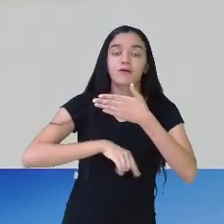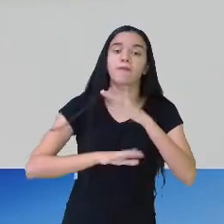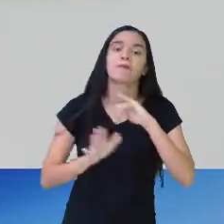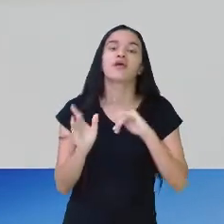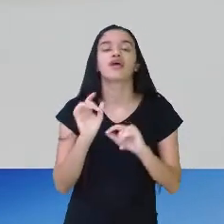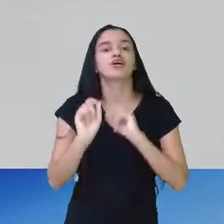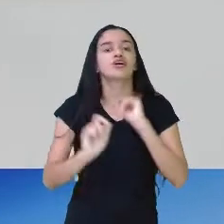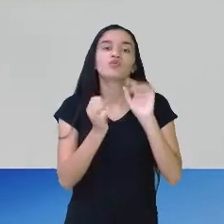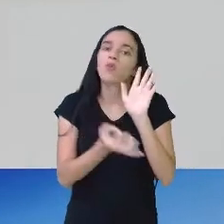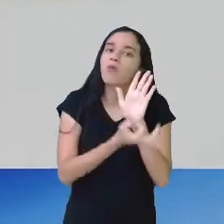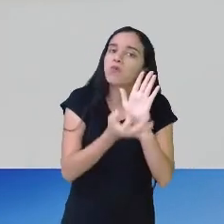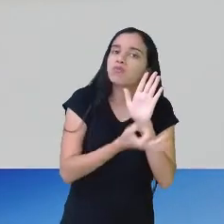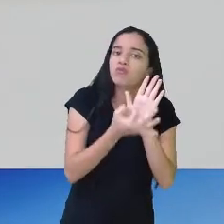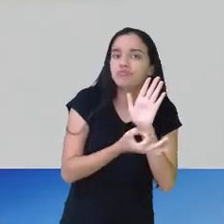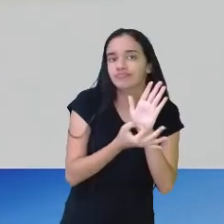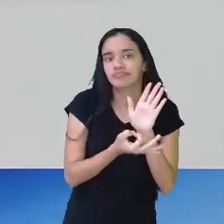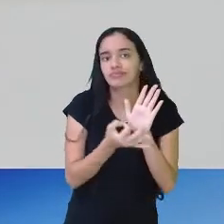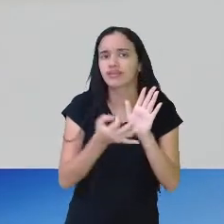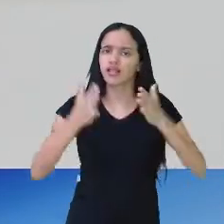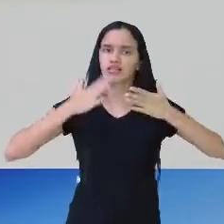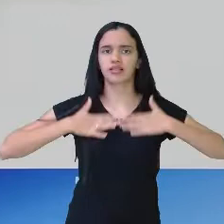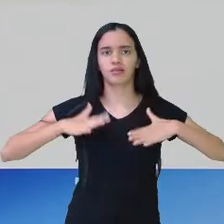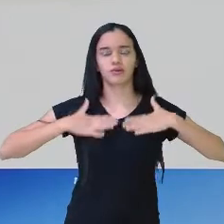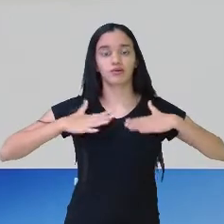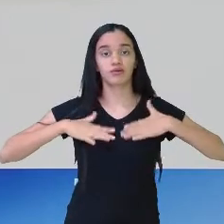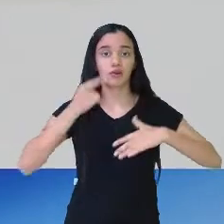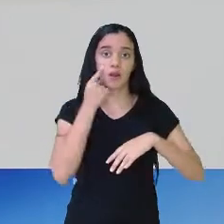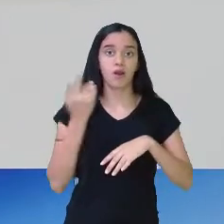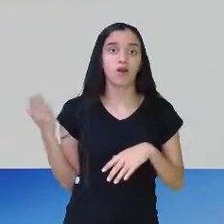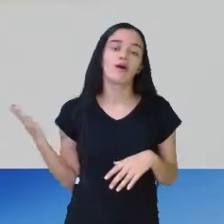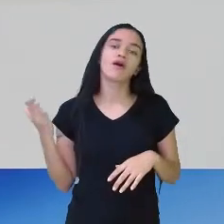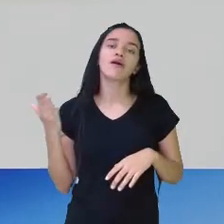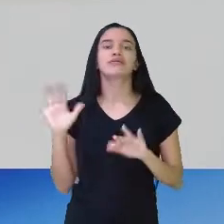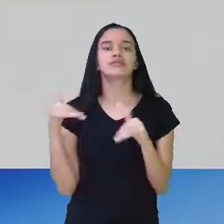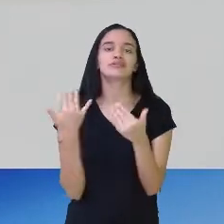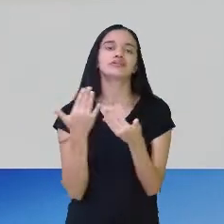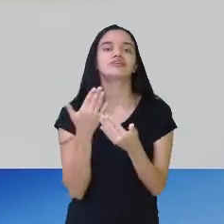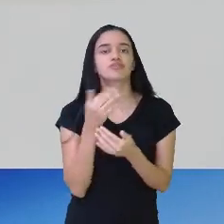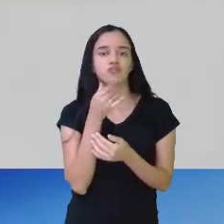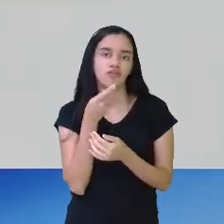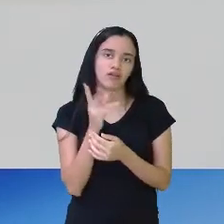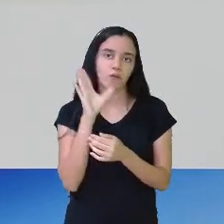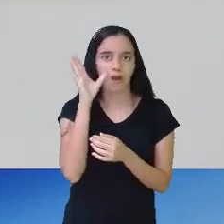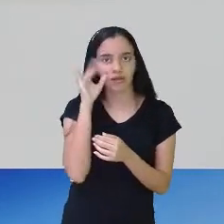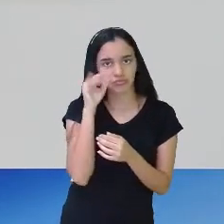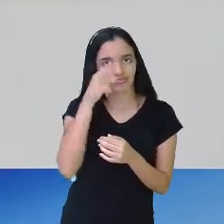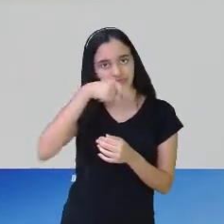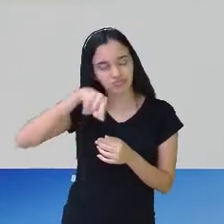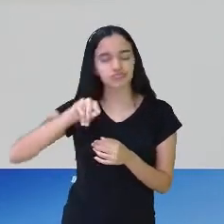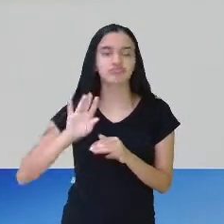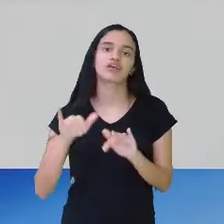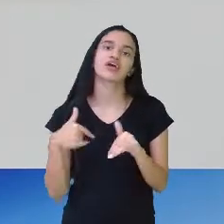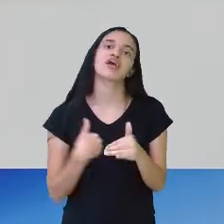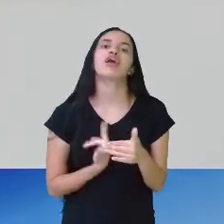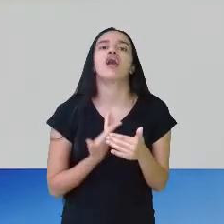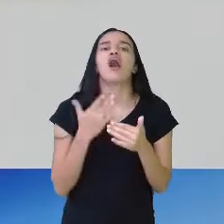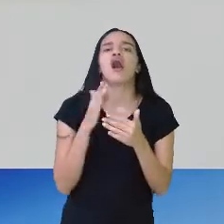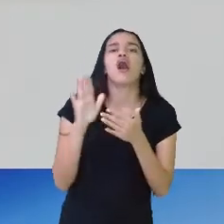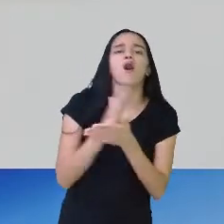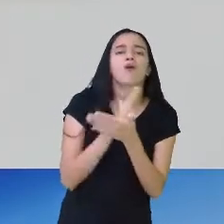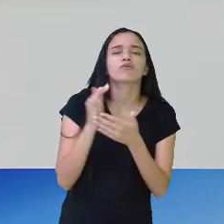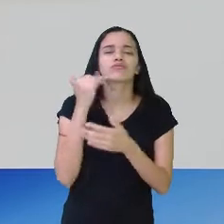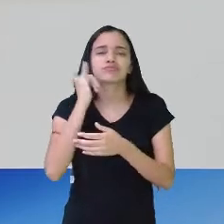do sugerido. Tranquilo? E, ó, deixa eu contar uma curiosidade. Eu trouxe alguns mini